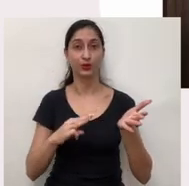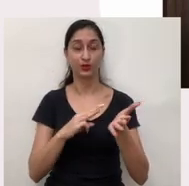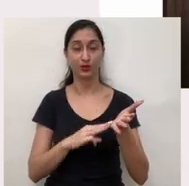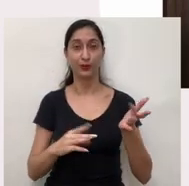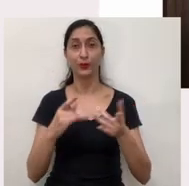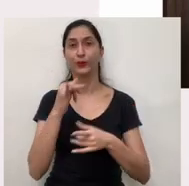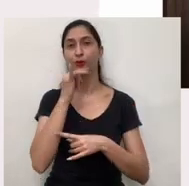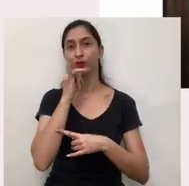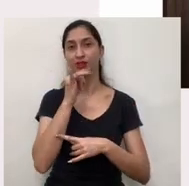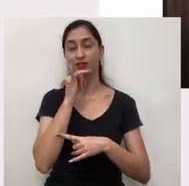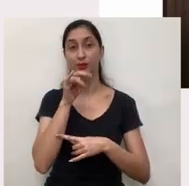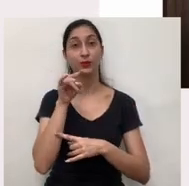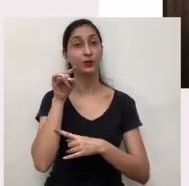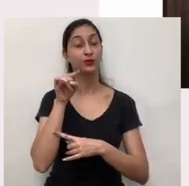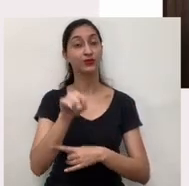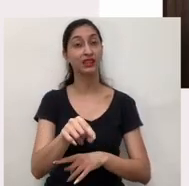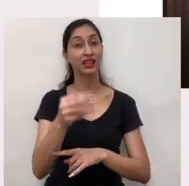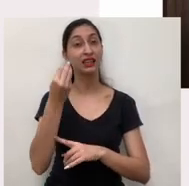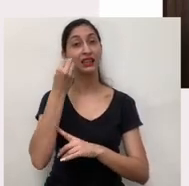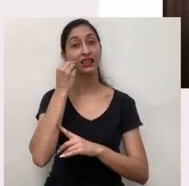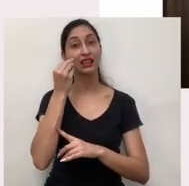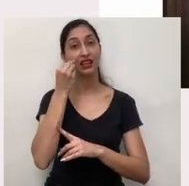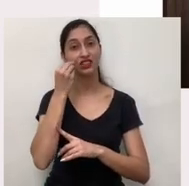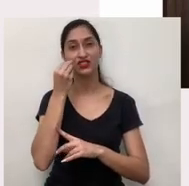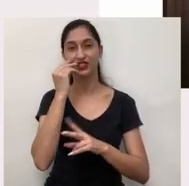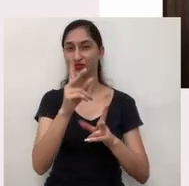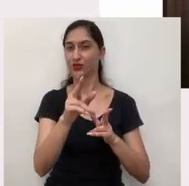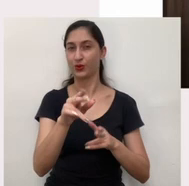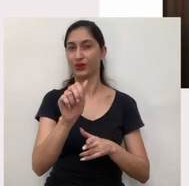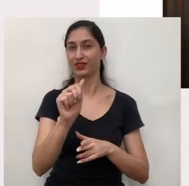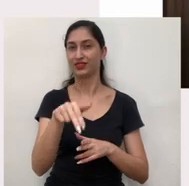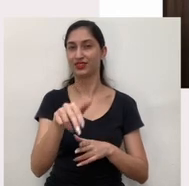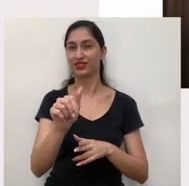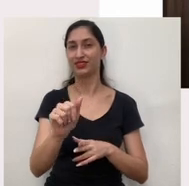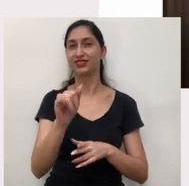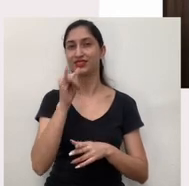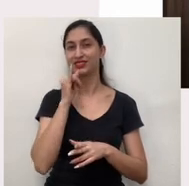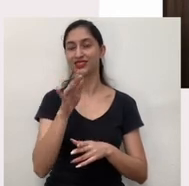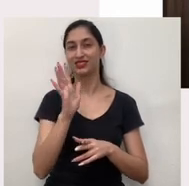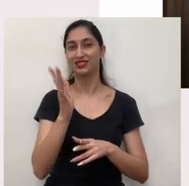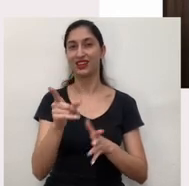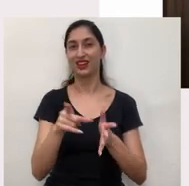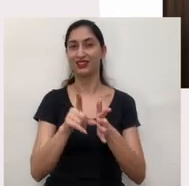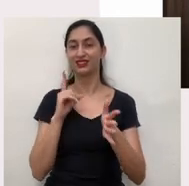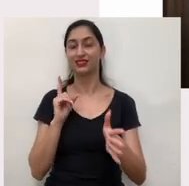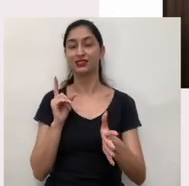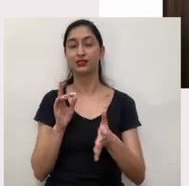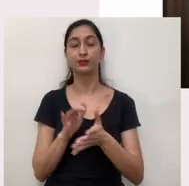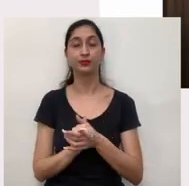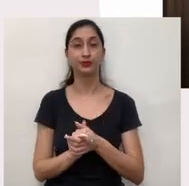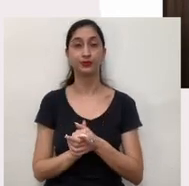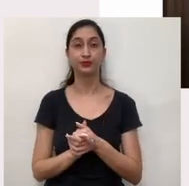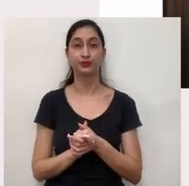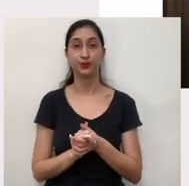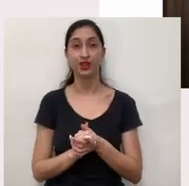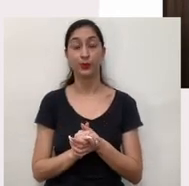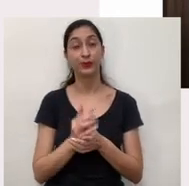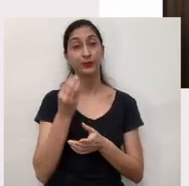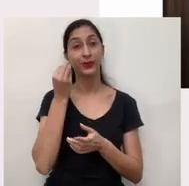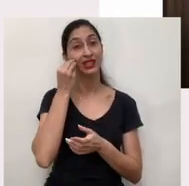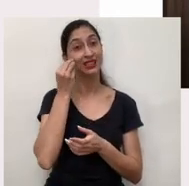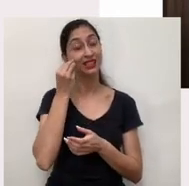É uma tentativa, como a Ana antecipou, de